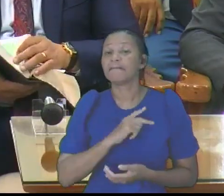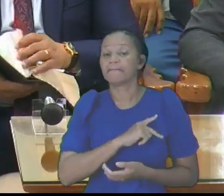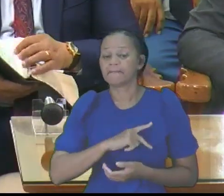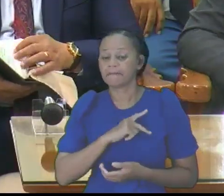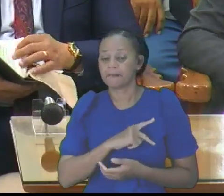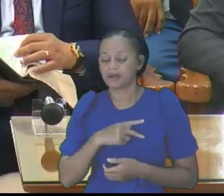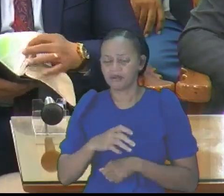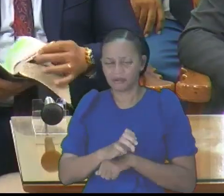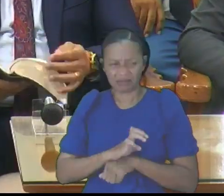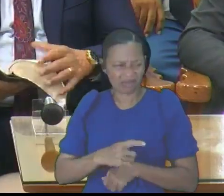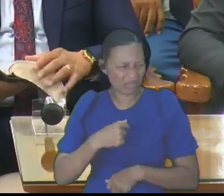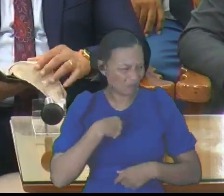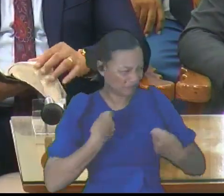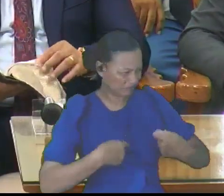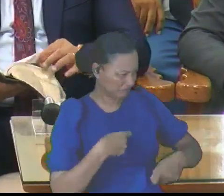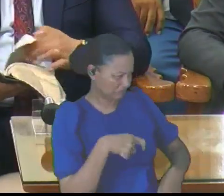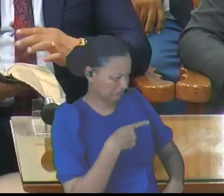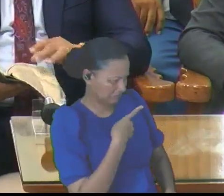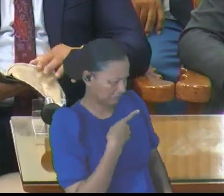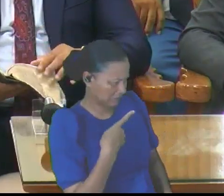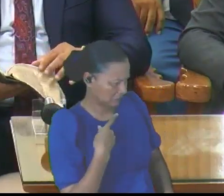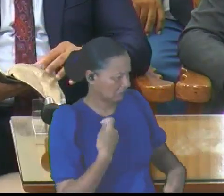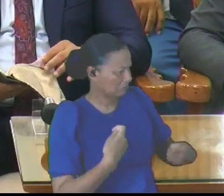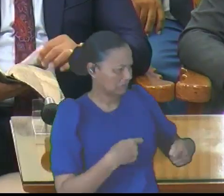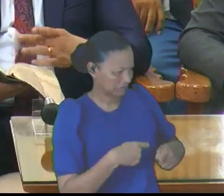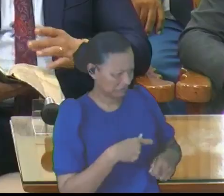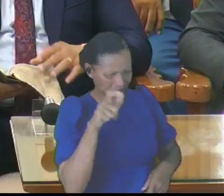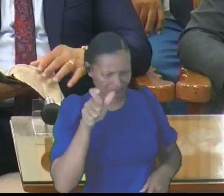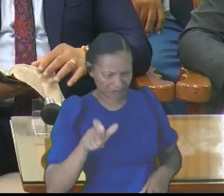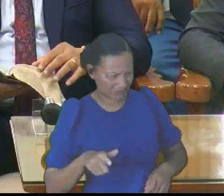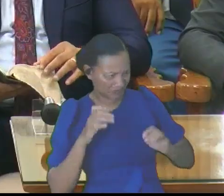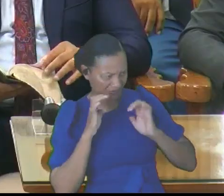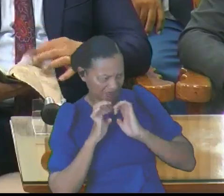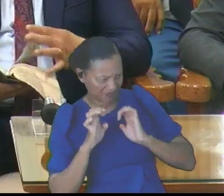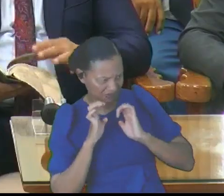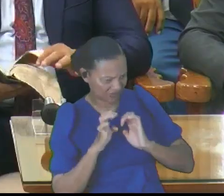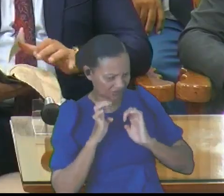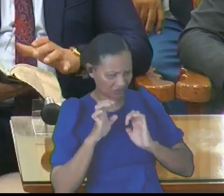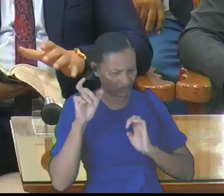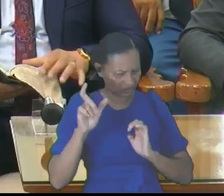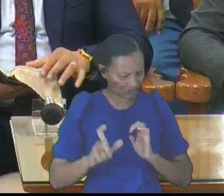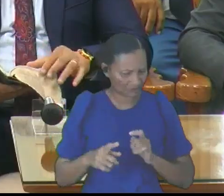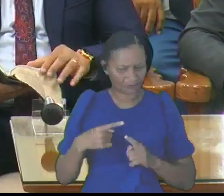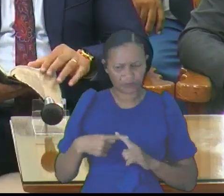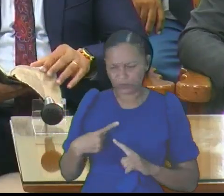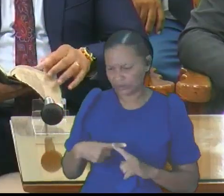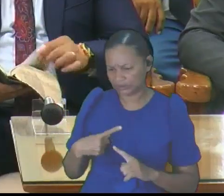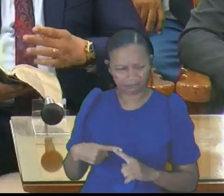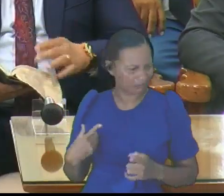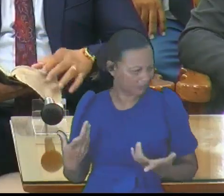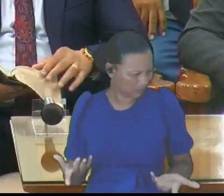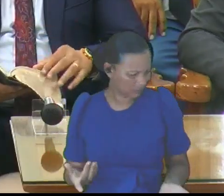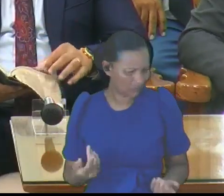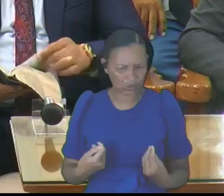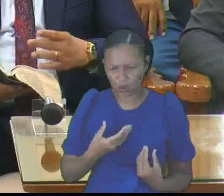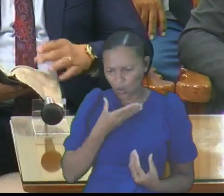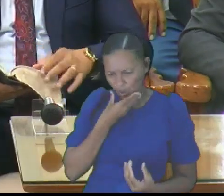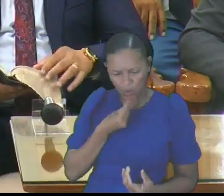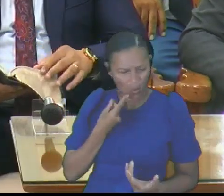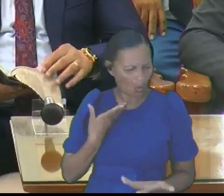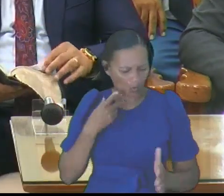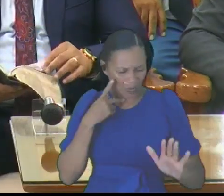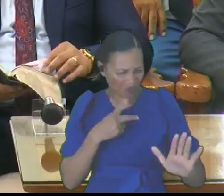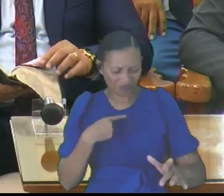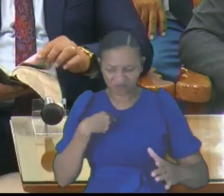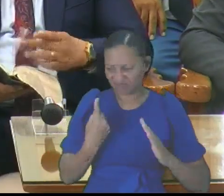Pastor, e eu preciso de pastor, eu preciso de evangelista, eu preciso de um ministro profeta, eu vou ficar na